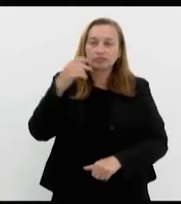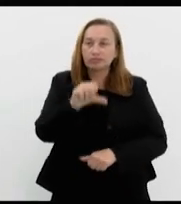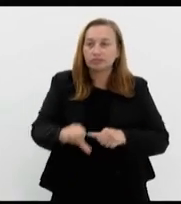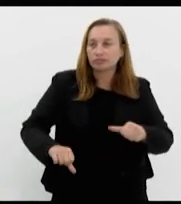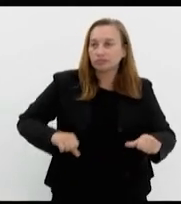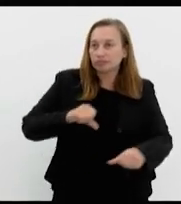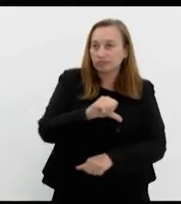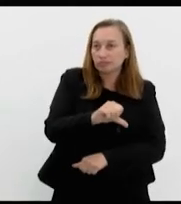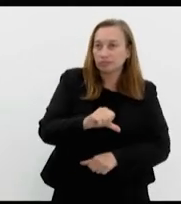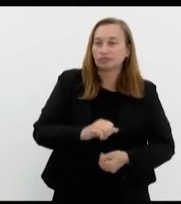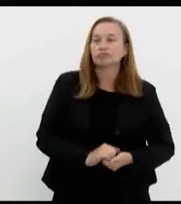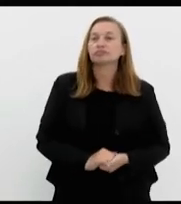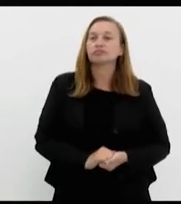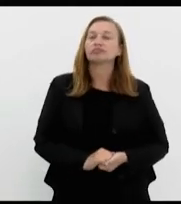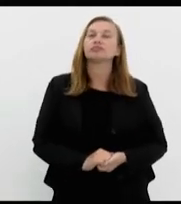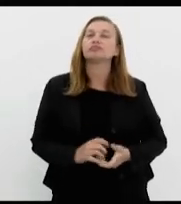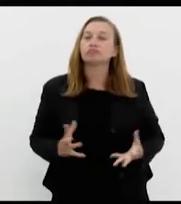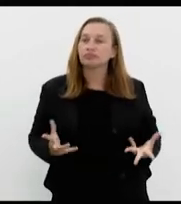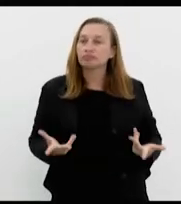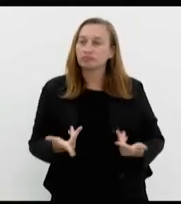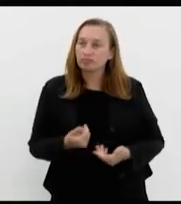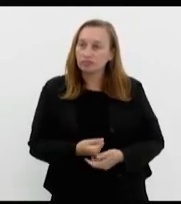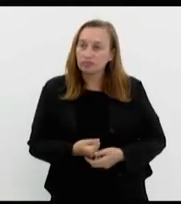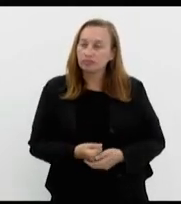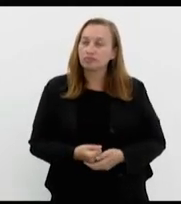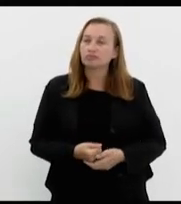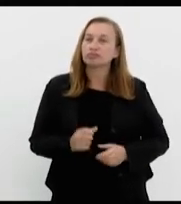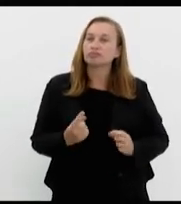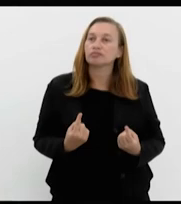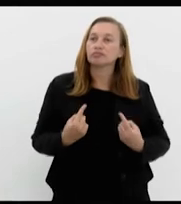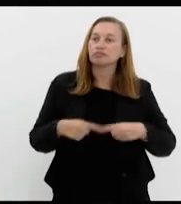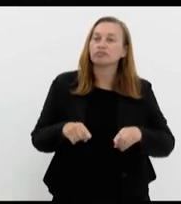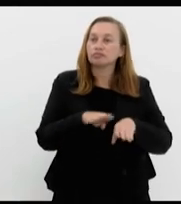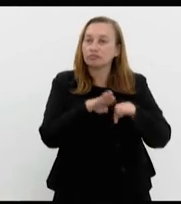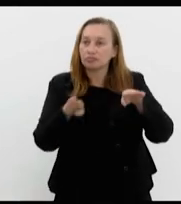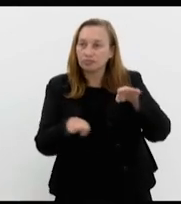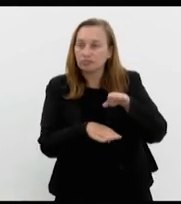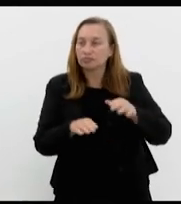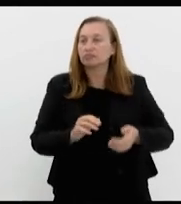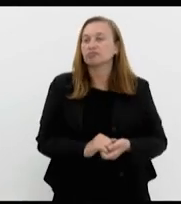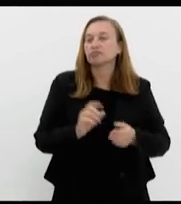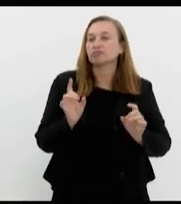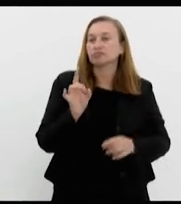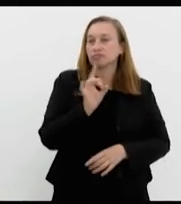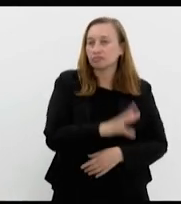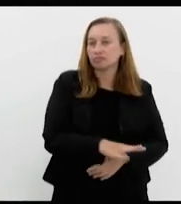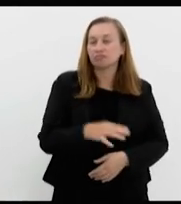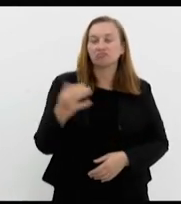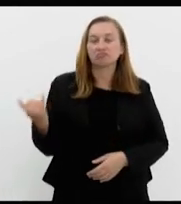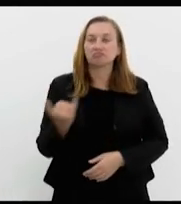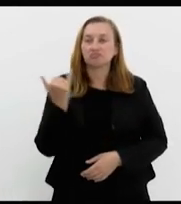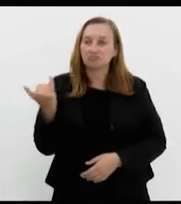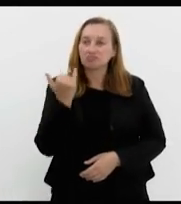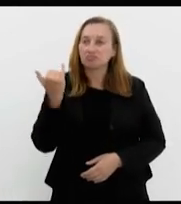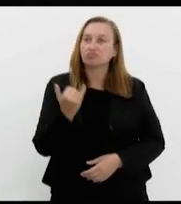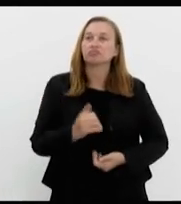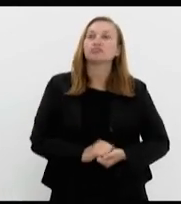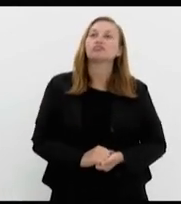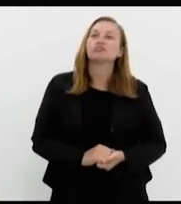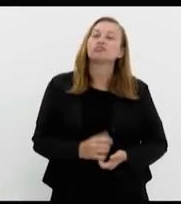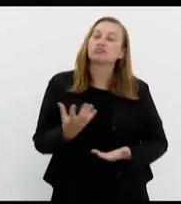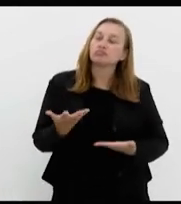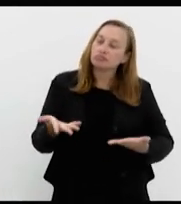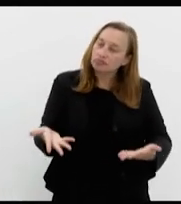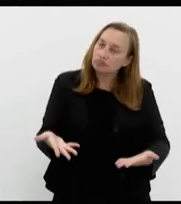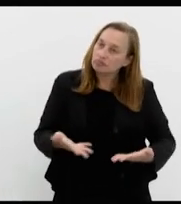transformação efetiva e de combate às desigualdades. E, por último, não menos importante, deixar aqui um